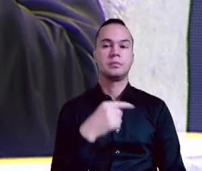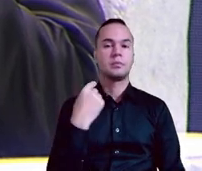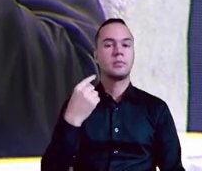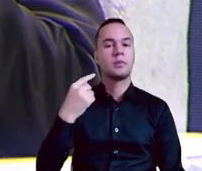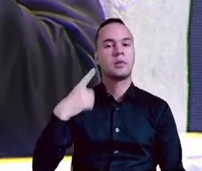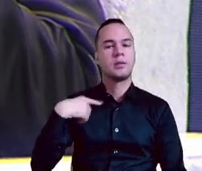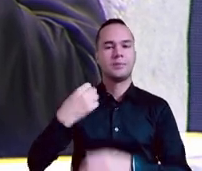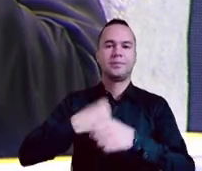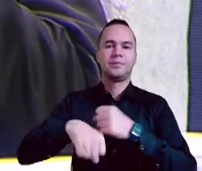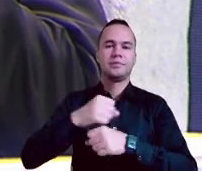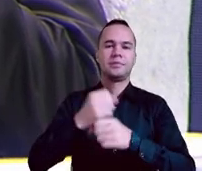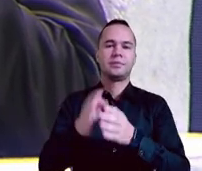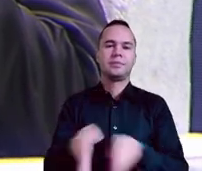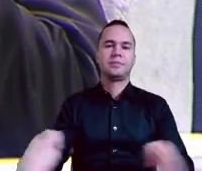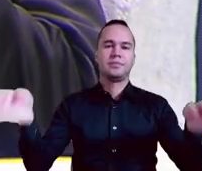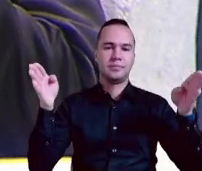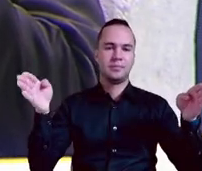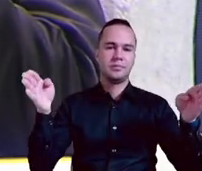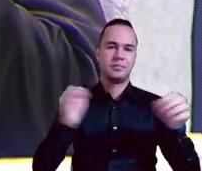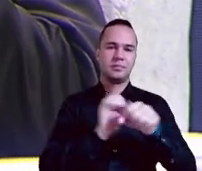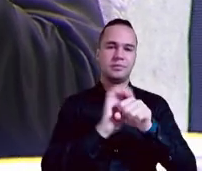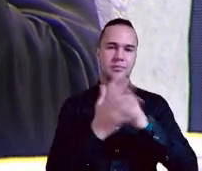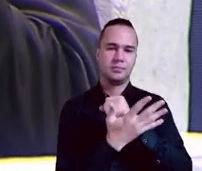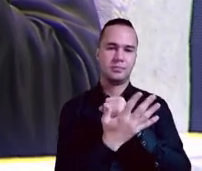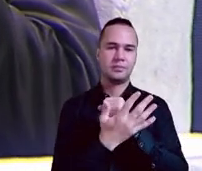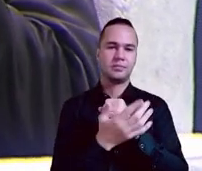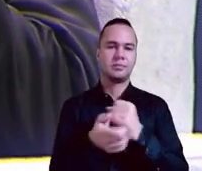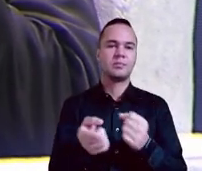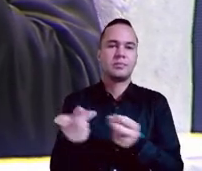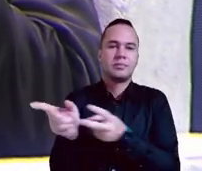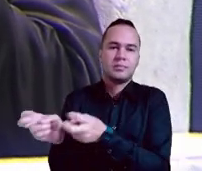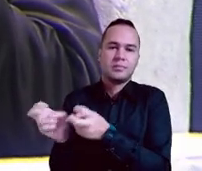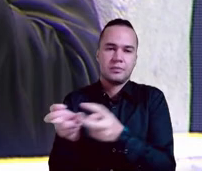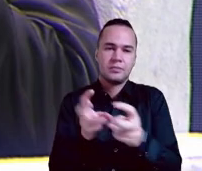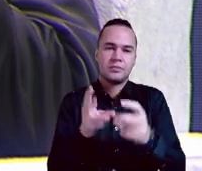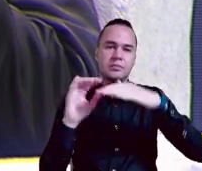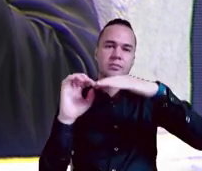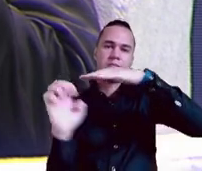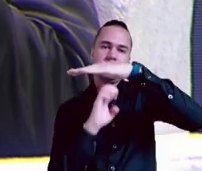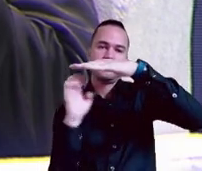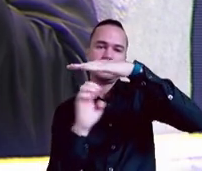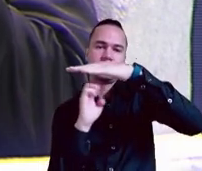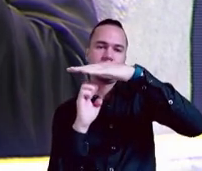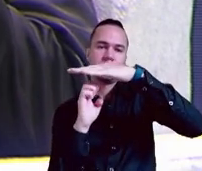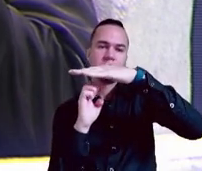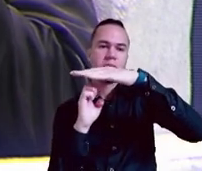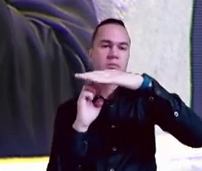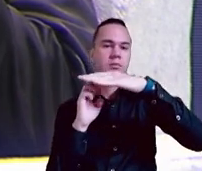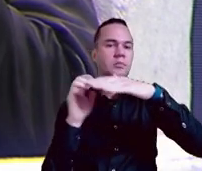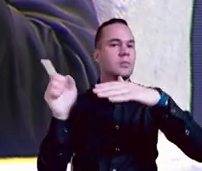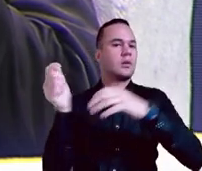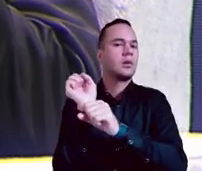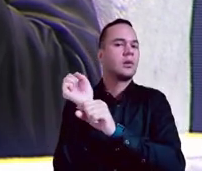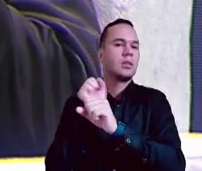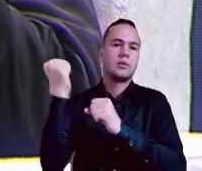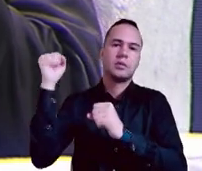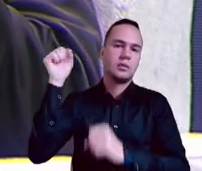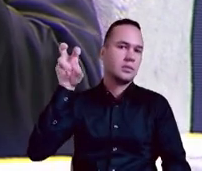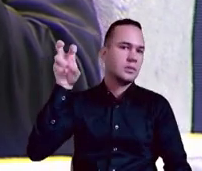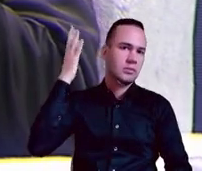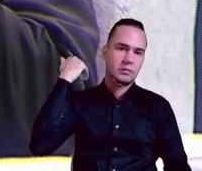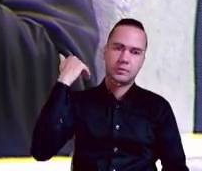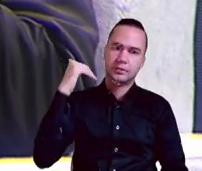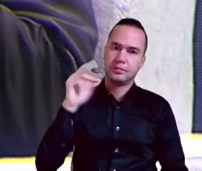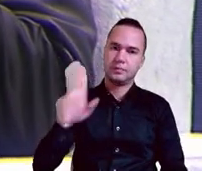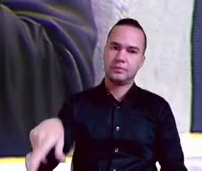Acho que principalmente de pandemia onde a captação na indústria foi o que o que foi nos cinco anos anteriores né então acho